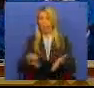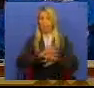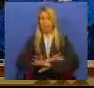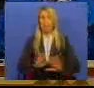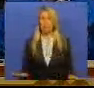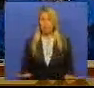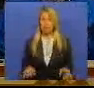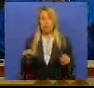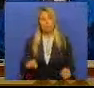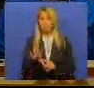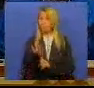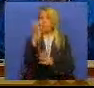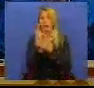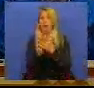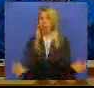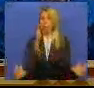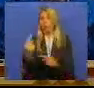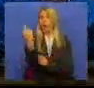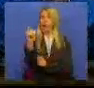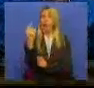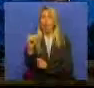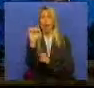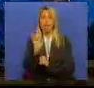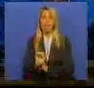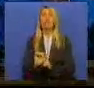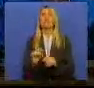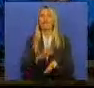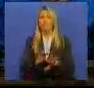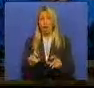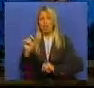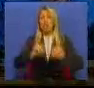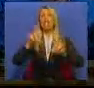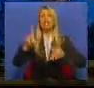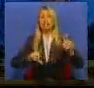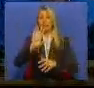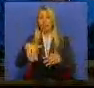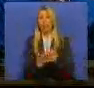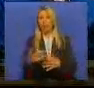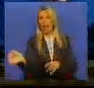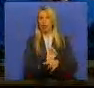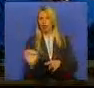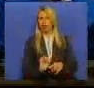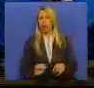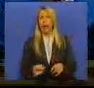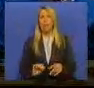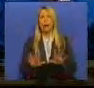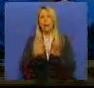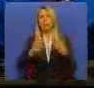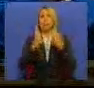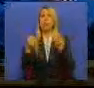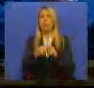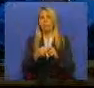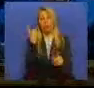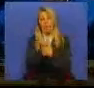a solução singular para, estatisticamente, apagar os problemas, mesmo que eles permaneçam na